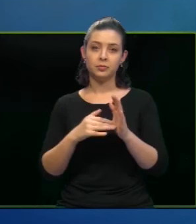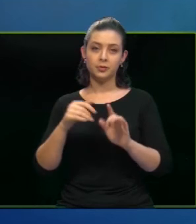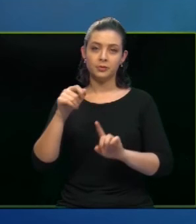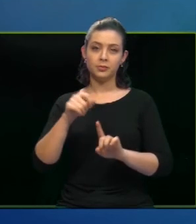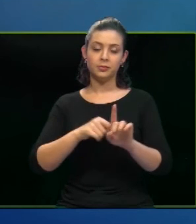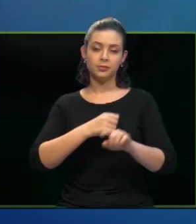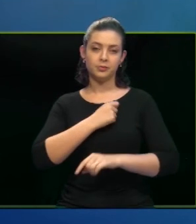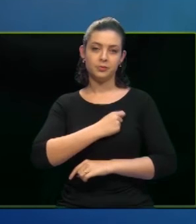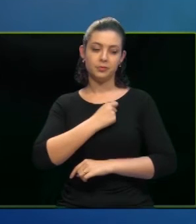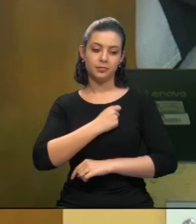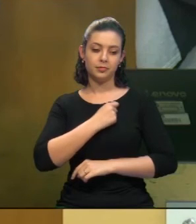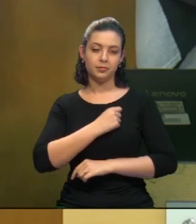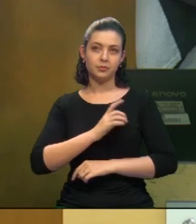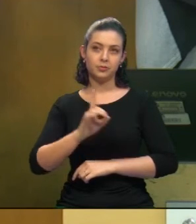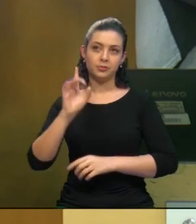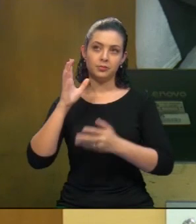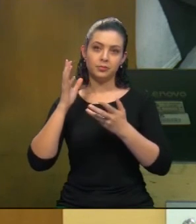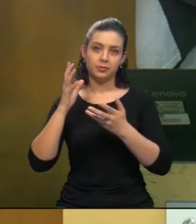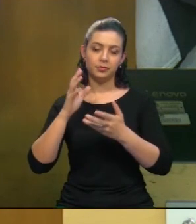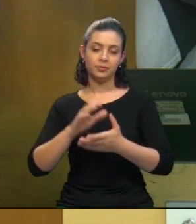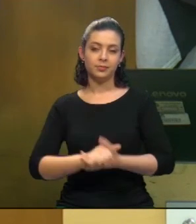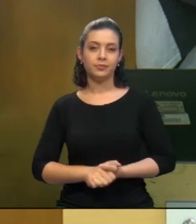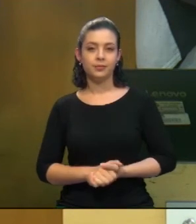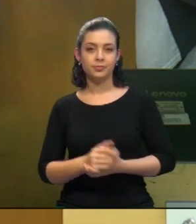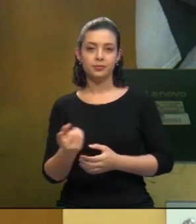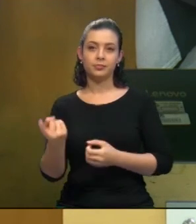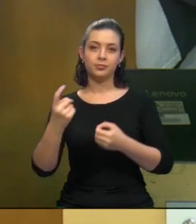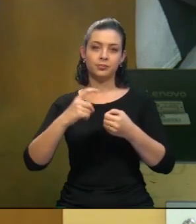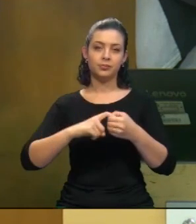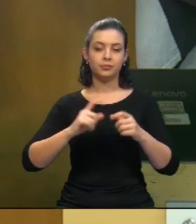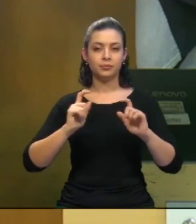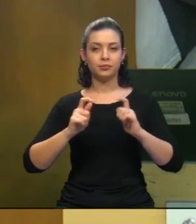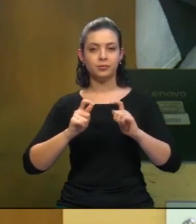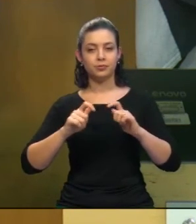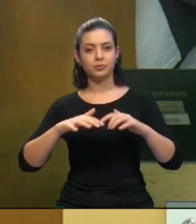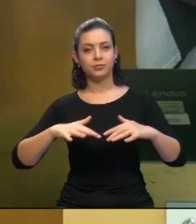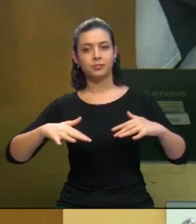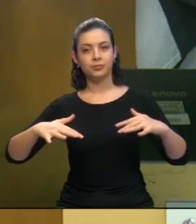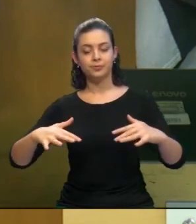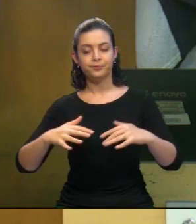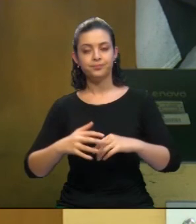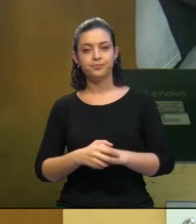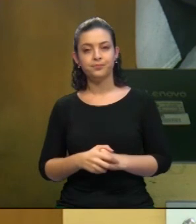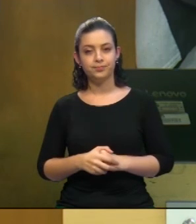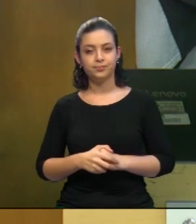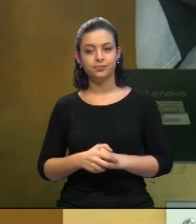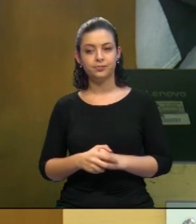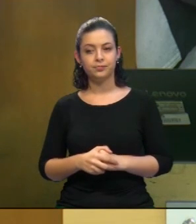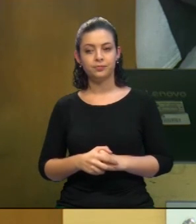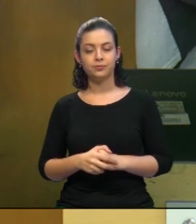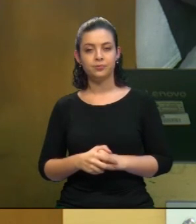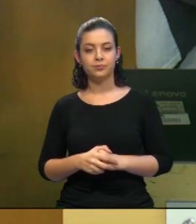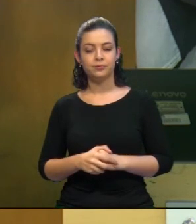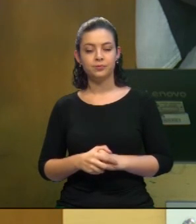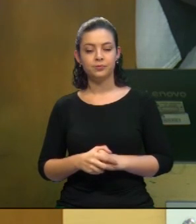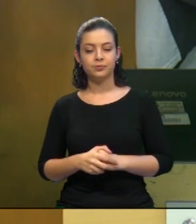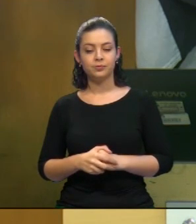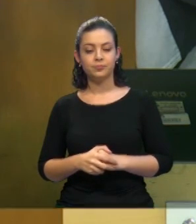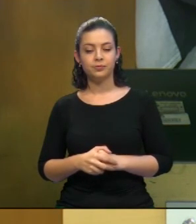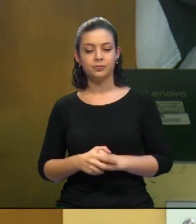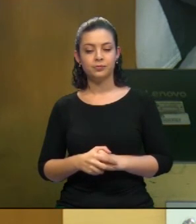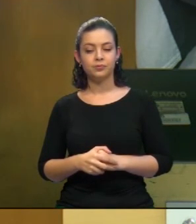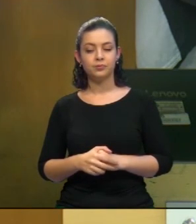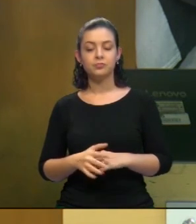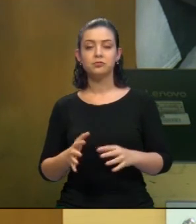mês de agosto se deus quiser um jeito e reiniciará neder novas seções aqui na câmara municipal mas